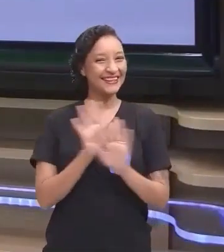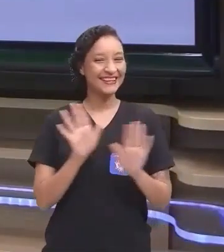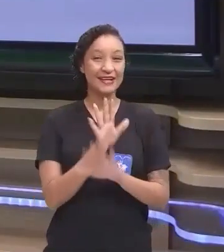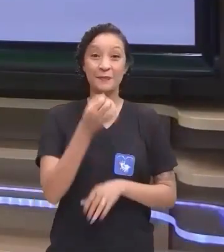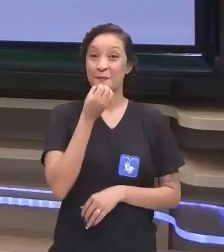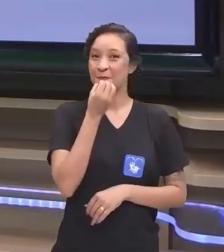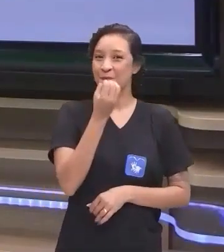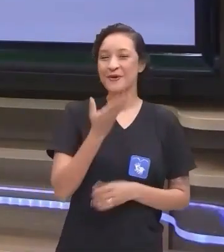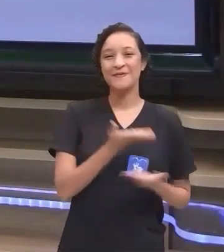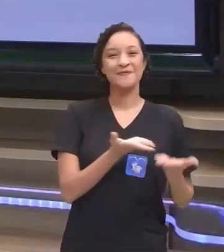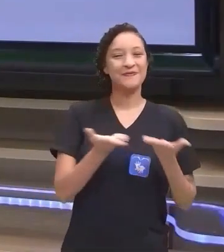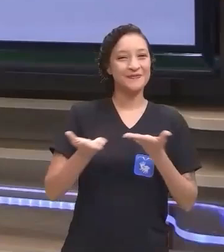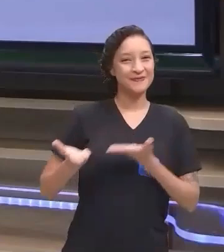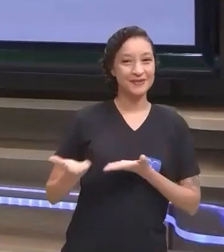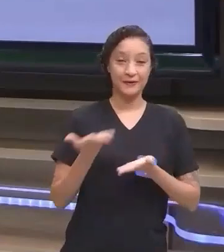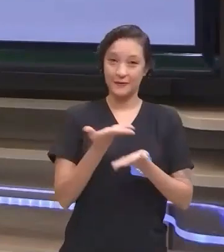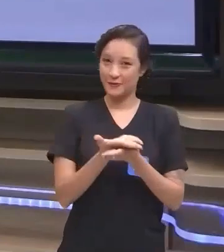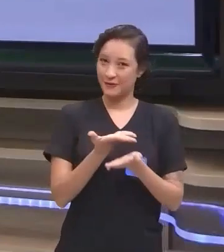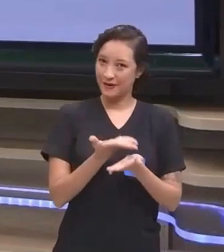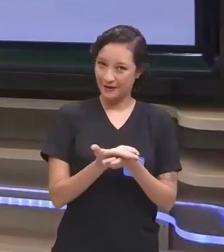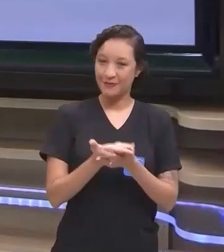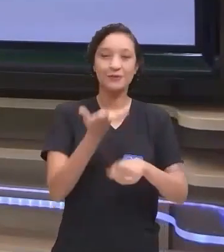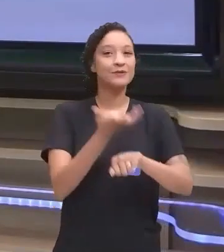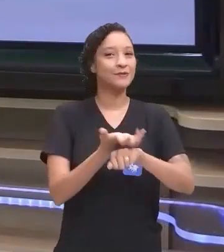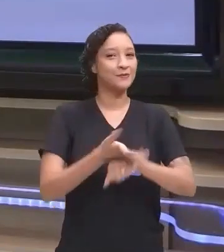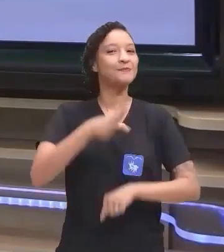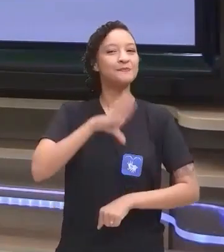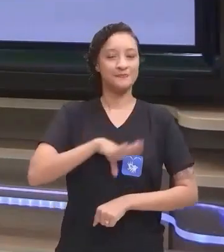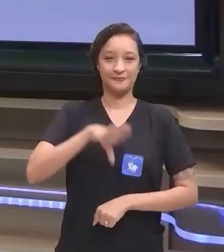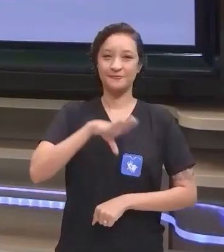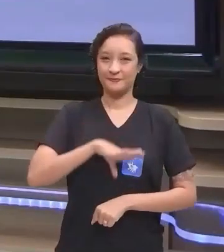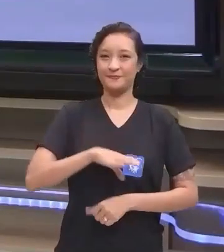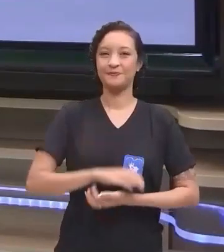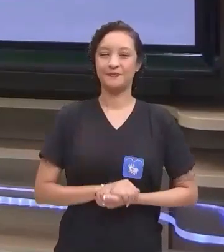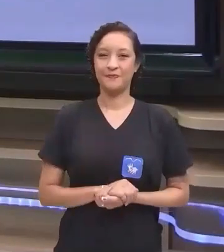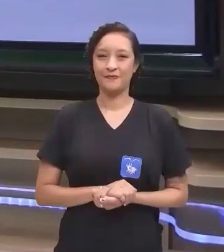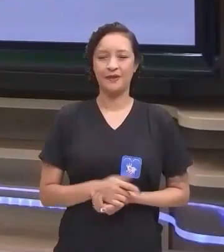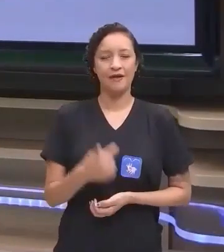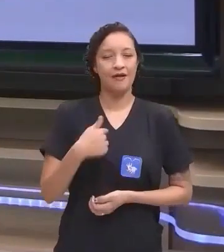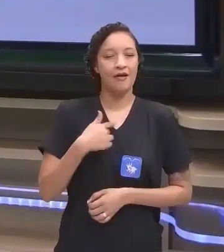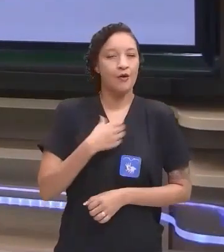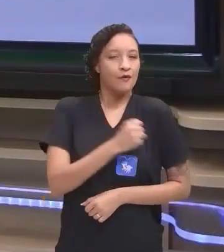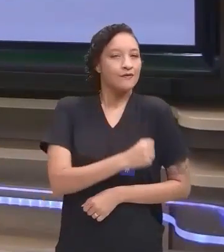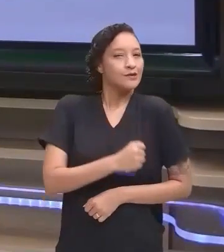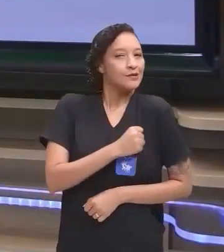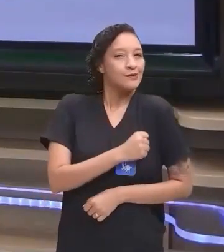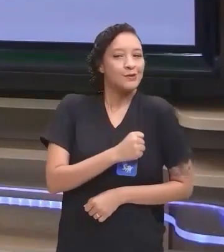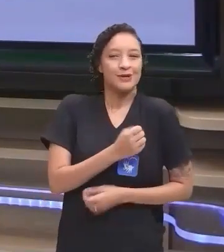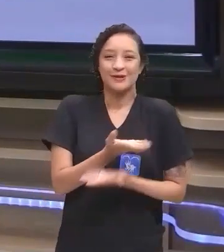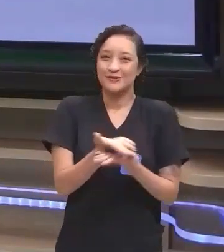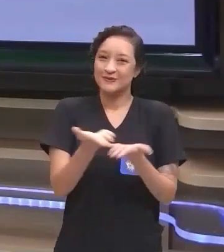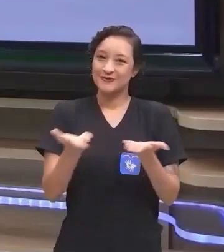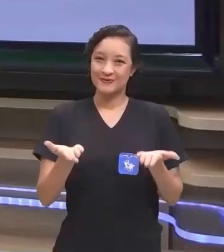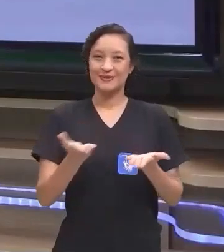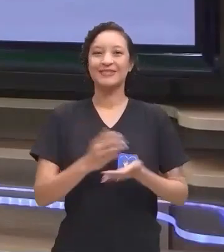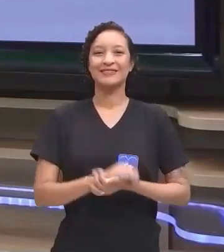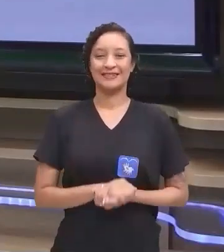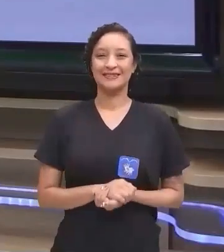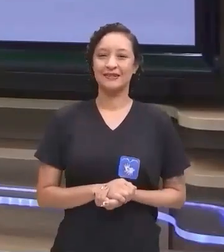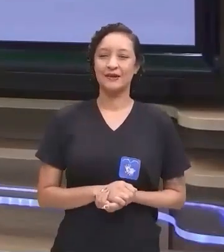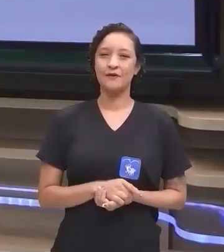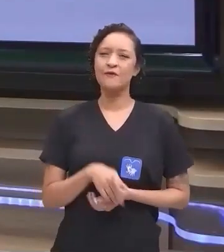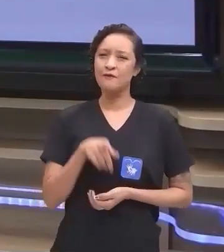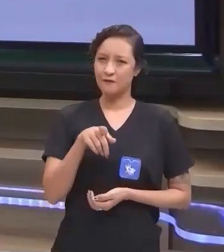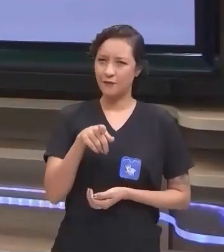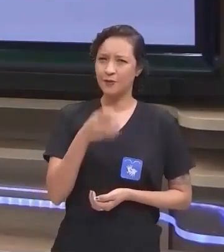Seja muito bem-vindo à nossa aula de língua portuguesa. Eu estava com muita saudade de vocês, hein? Como você